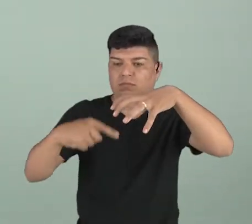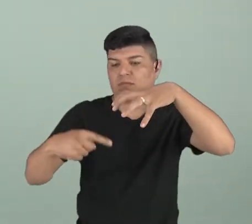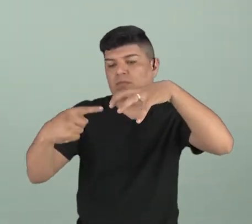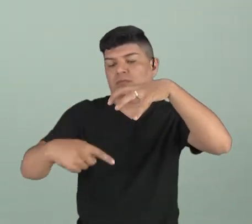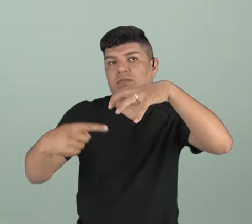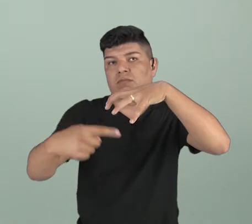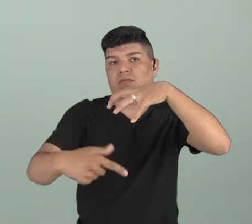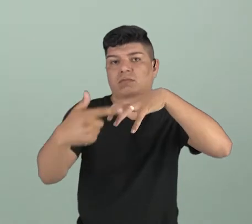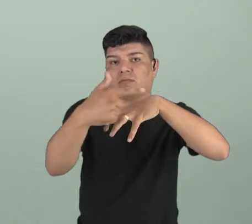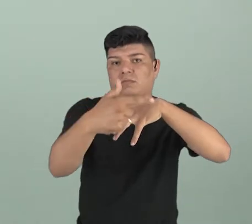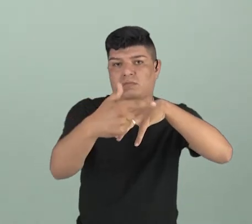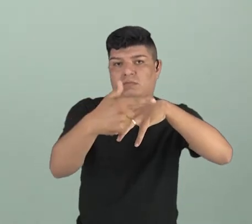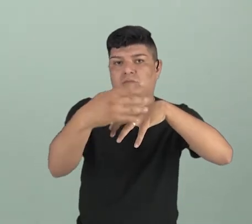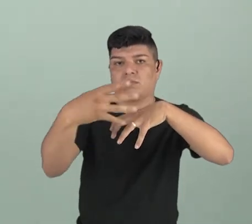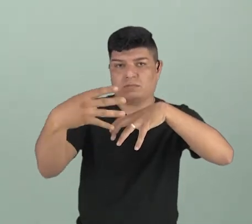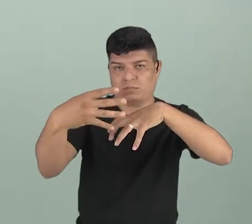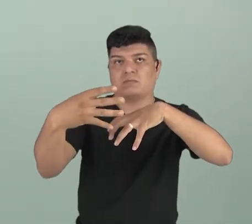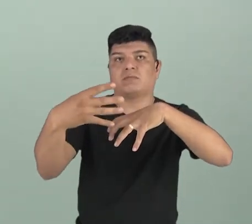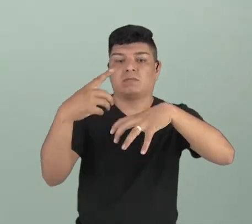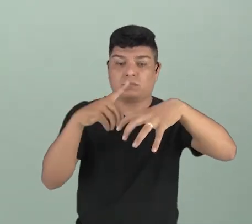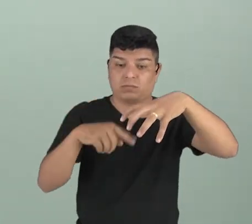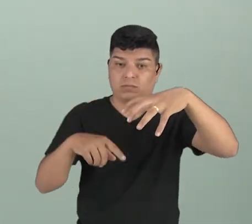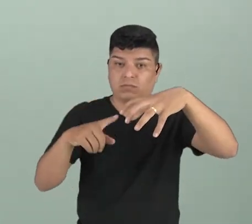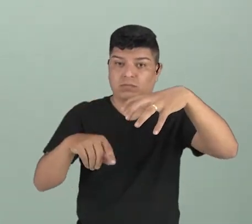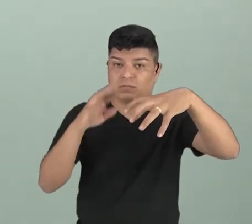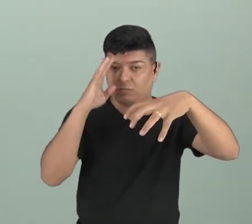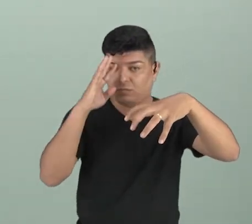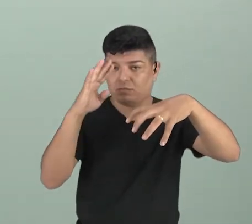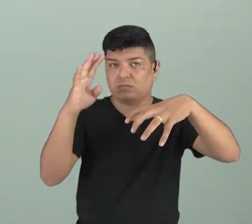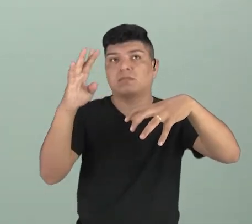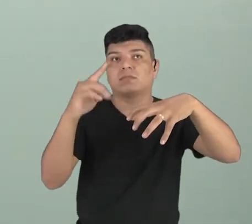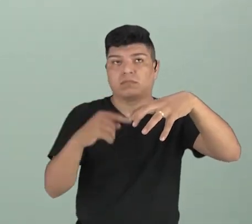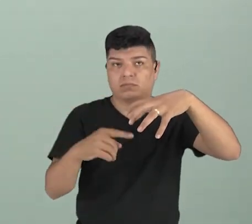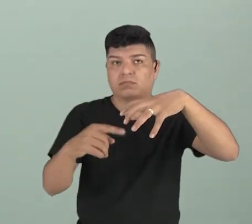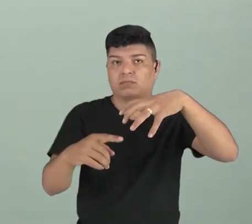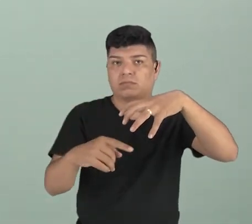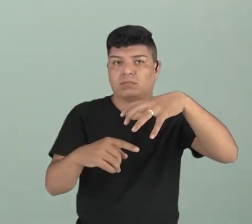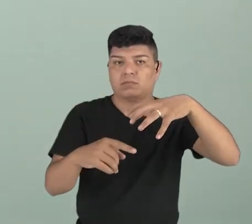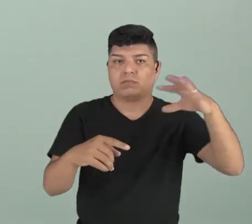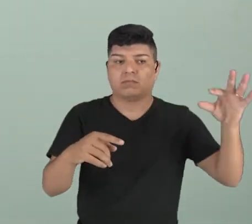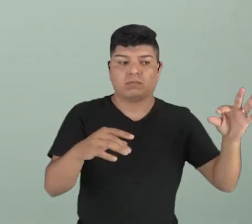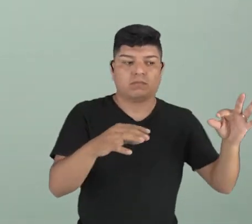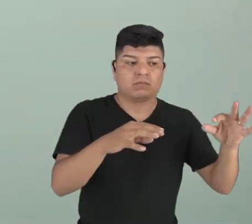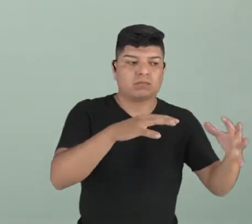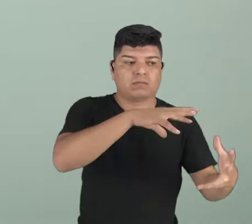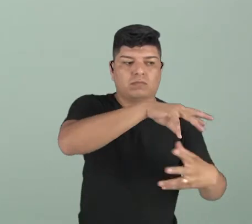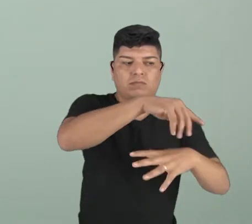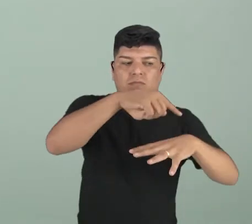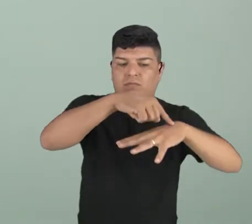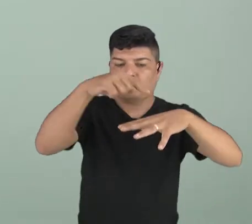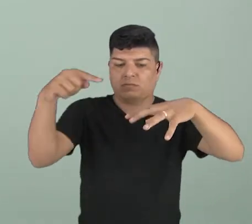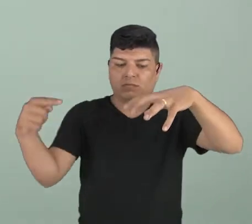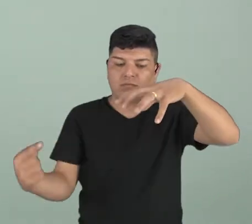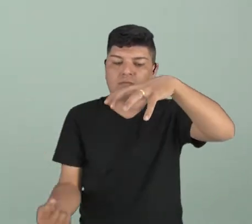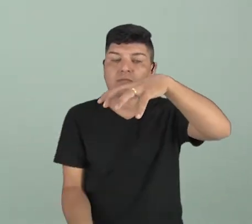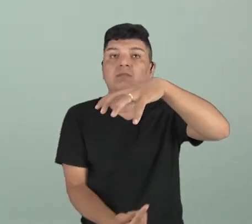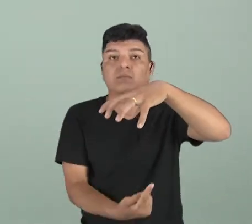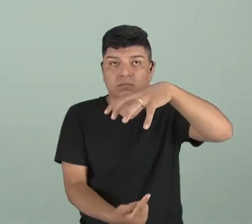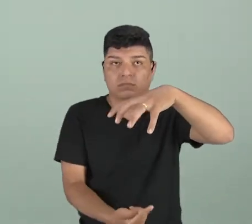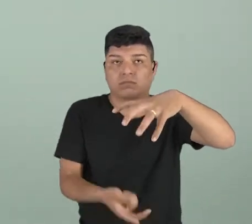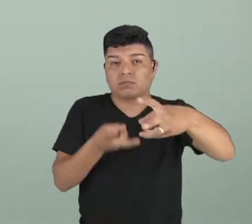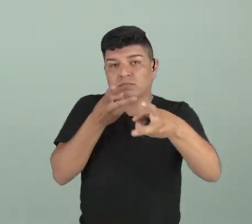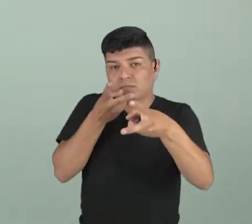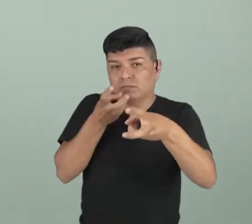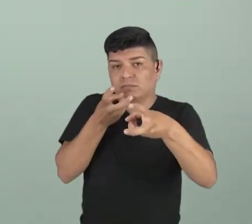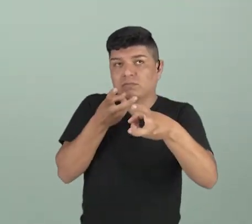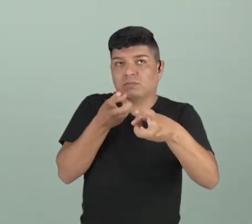24 fusos traçados por uma linha imaginária de um polo a outro do globo terrestre, conforme você está